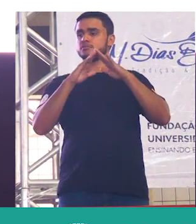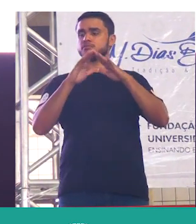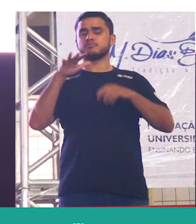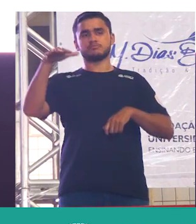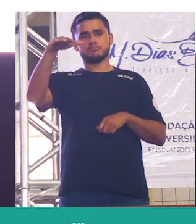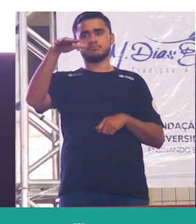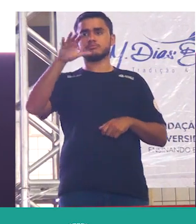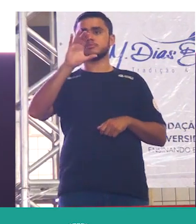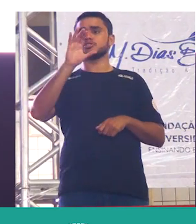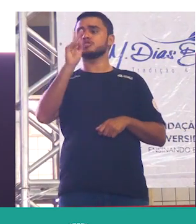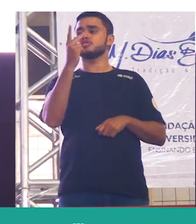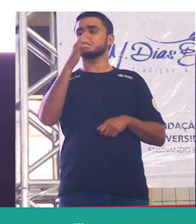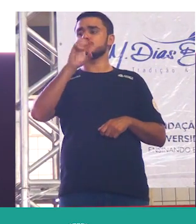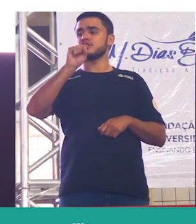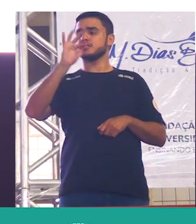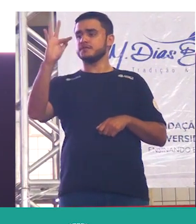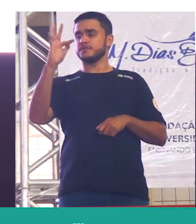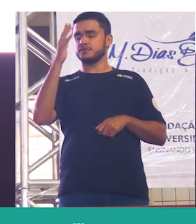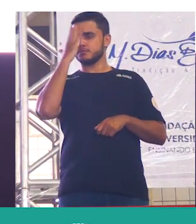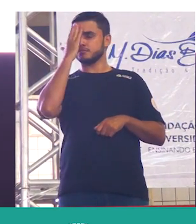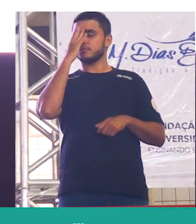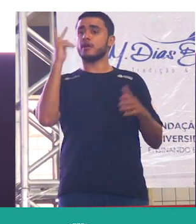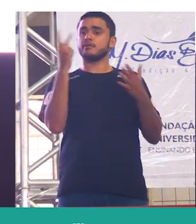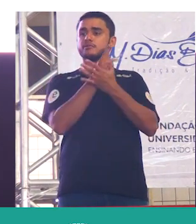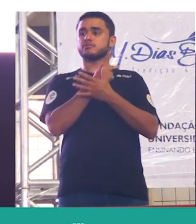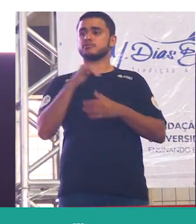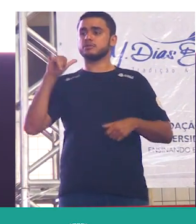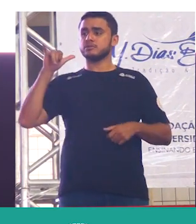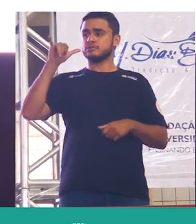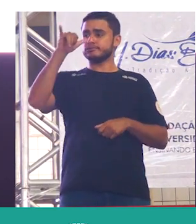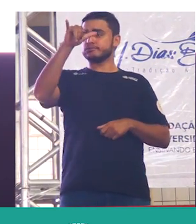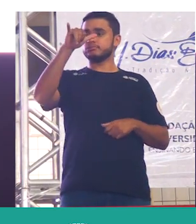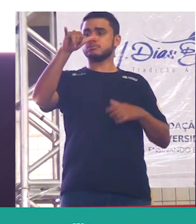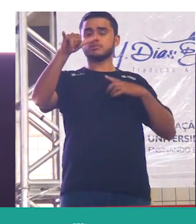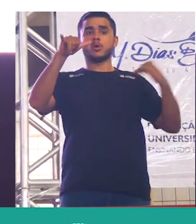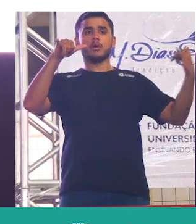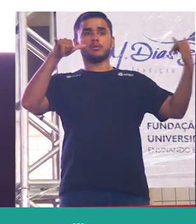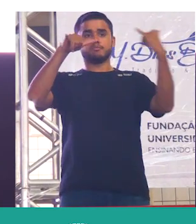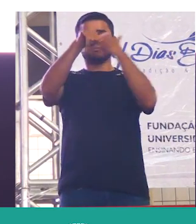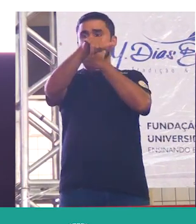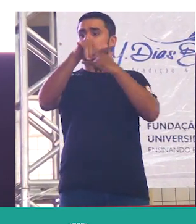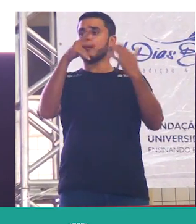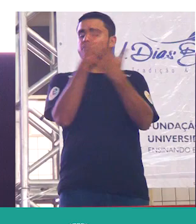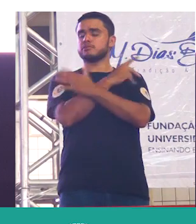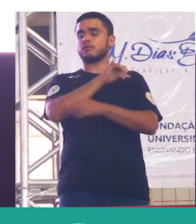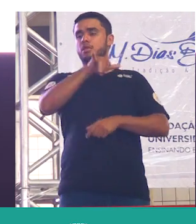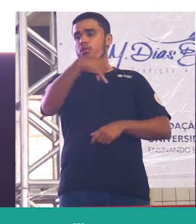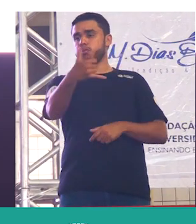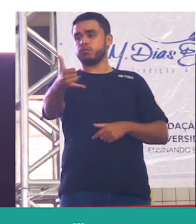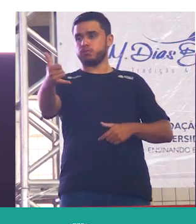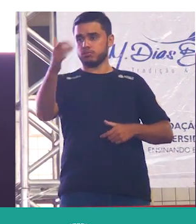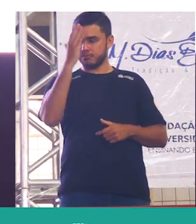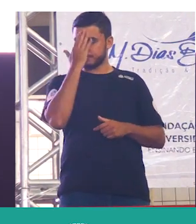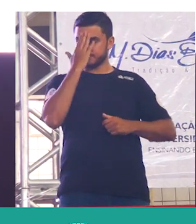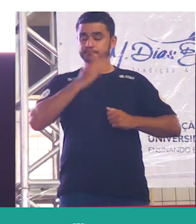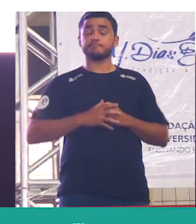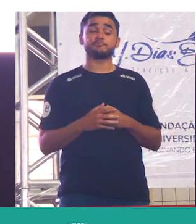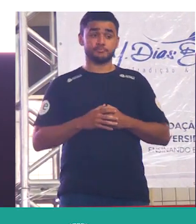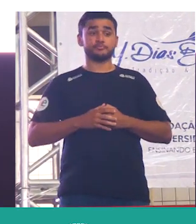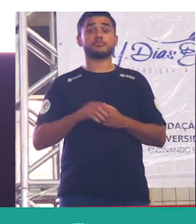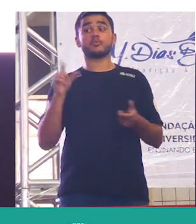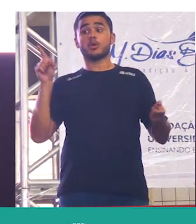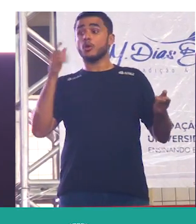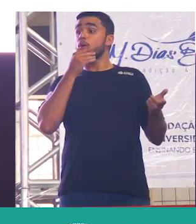ali. O avião bateu na asa de um outro avião. Castelo Branco, pessoal,